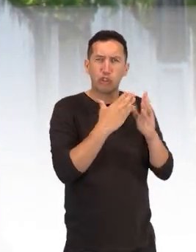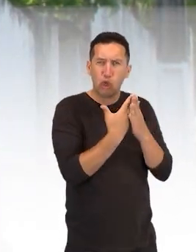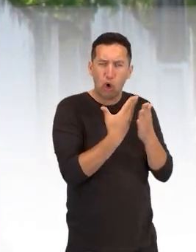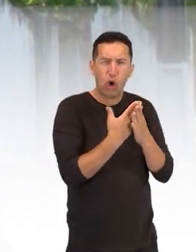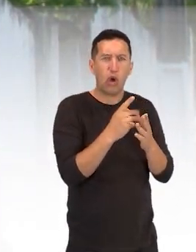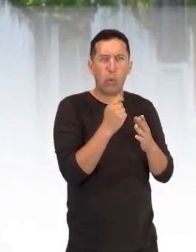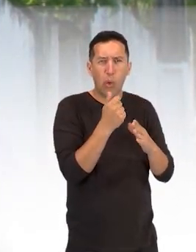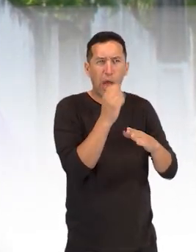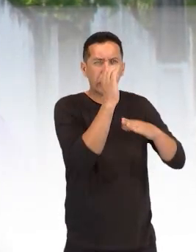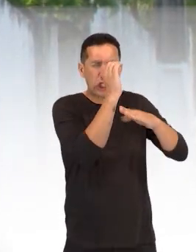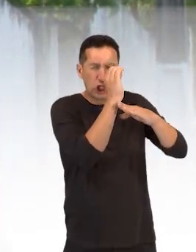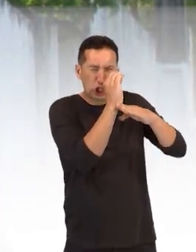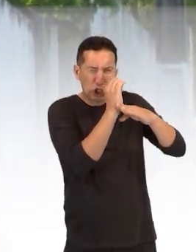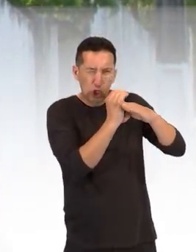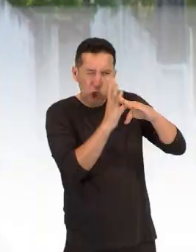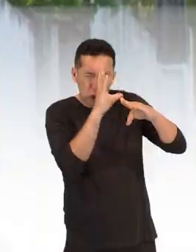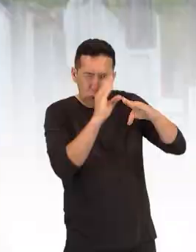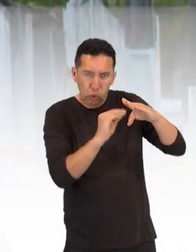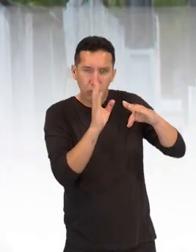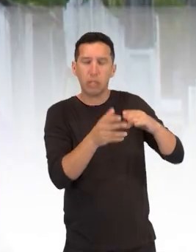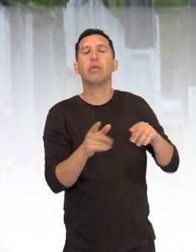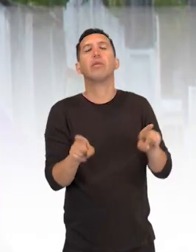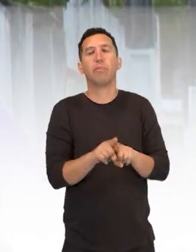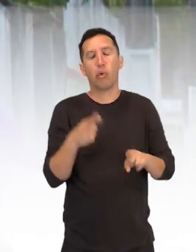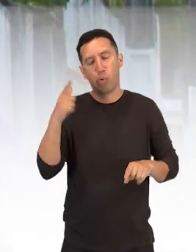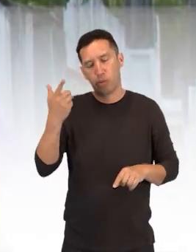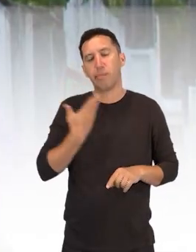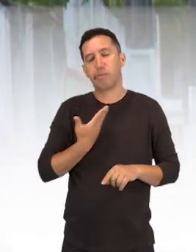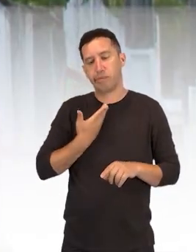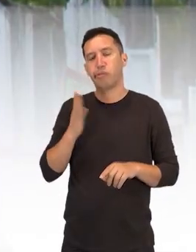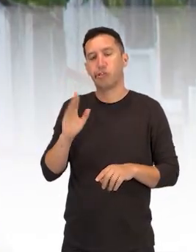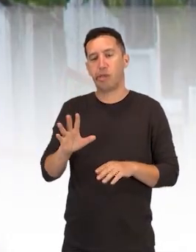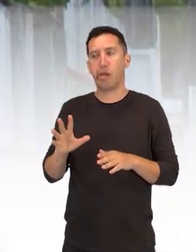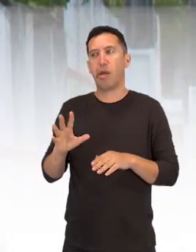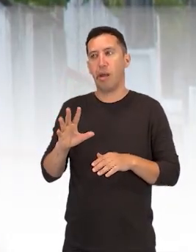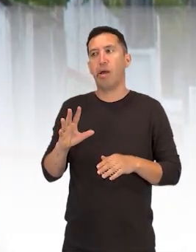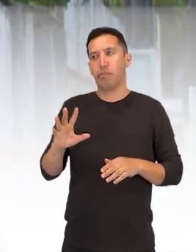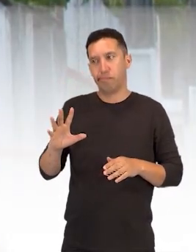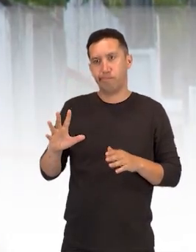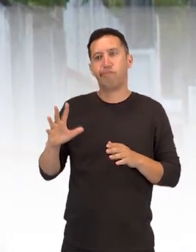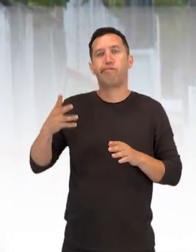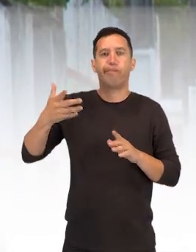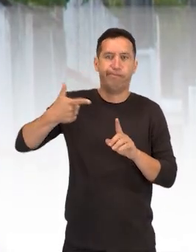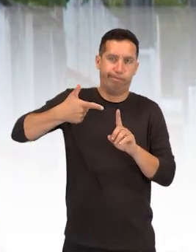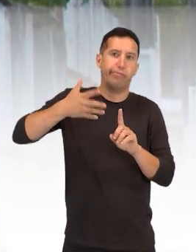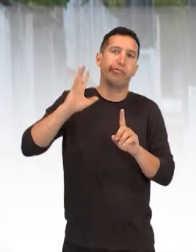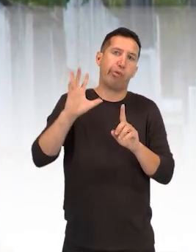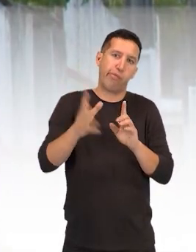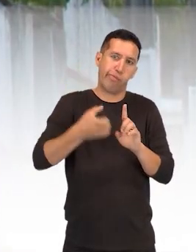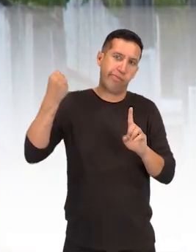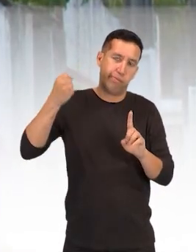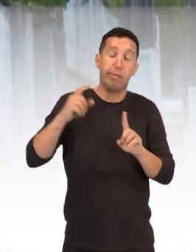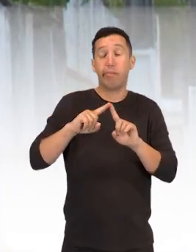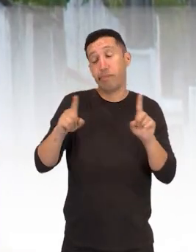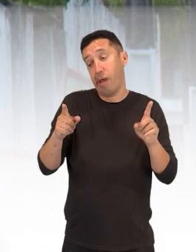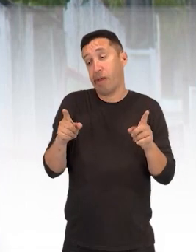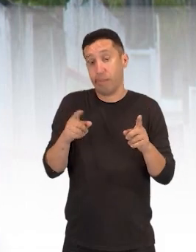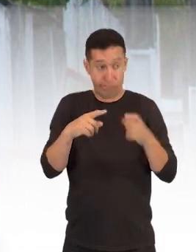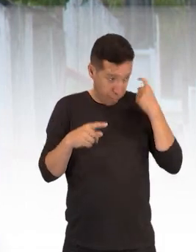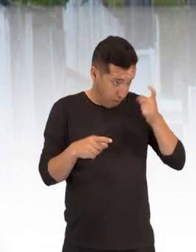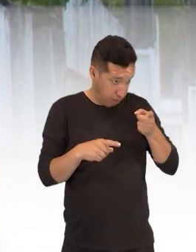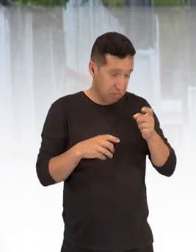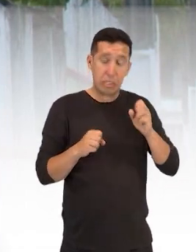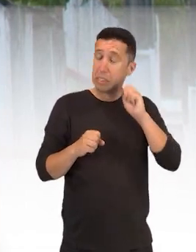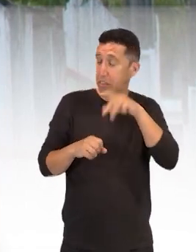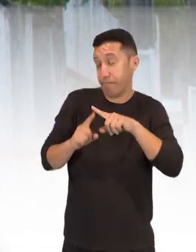no escuro praticamente. É, praticamente no escuro. Um amigo meu já foi assaltado no caminho. Isso te deixa um pouco preocupado? Um pouco, mas tem que vir,